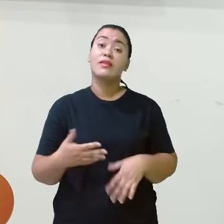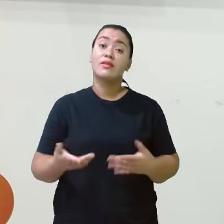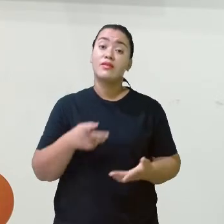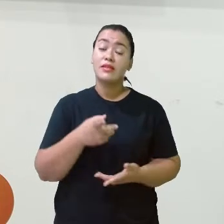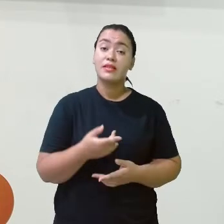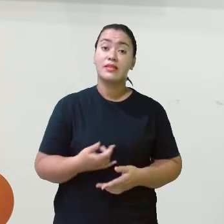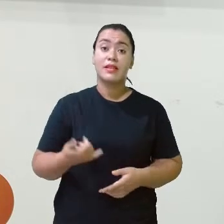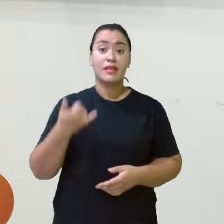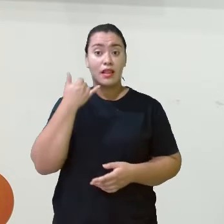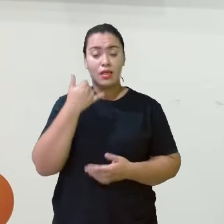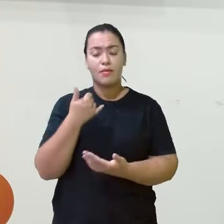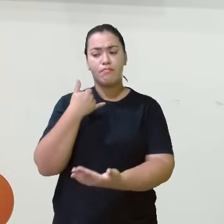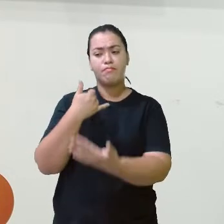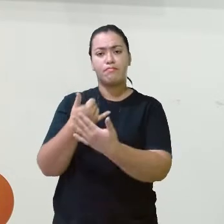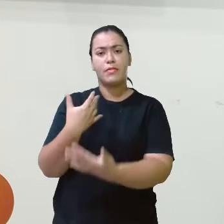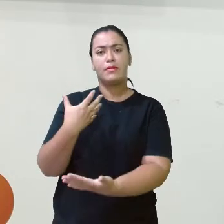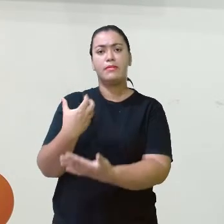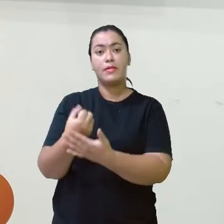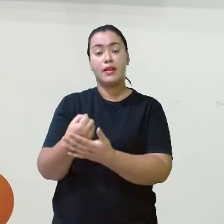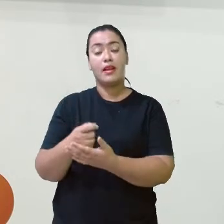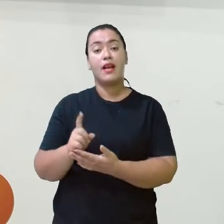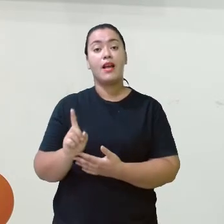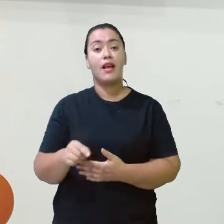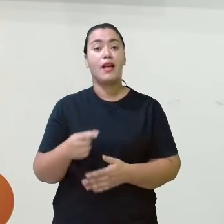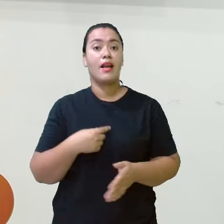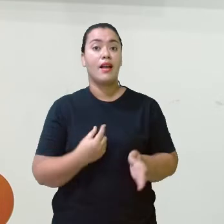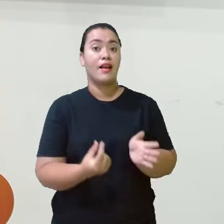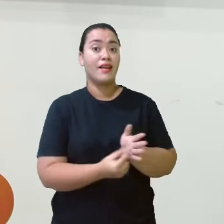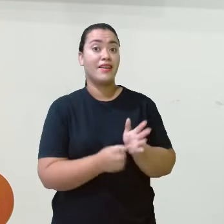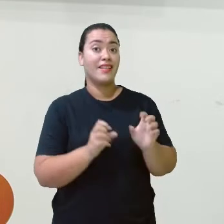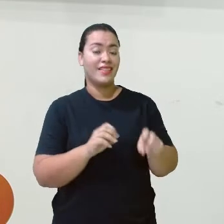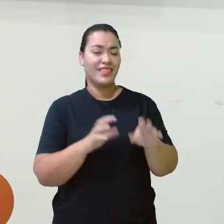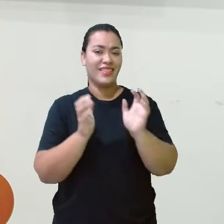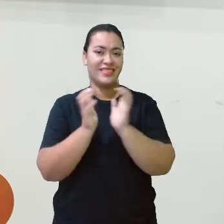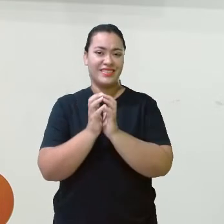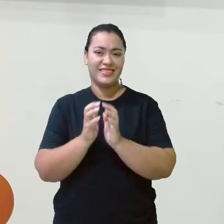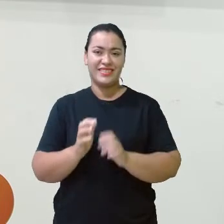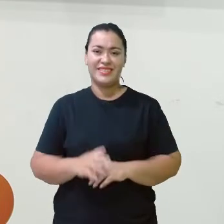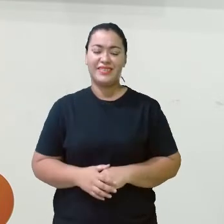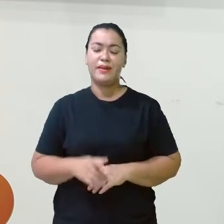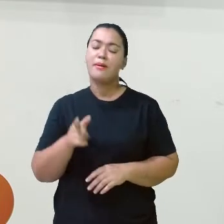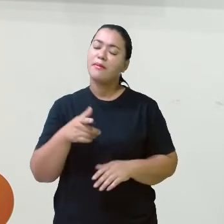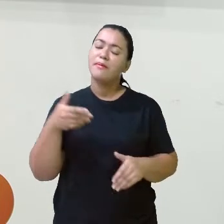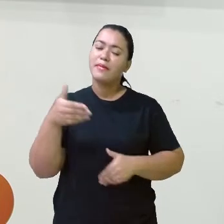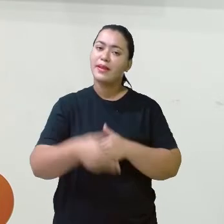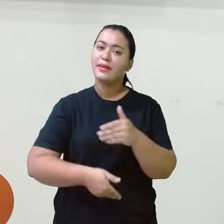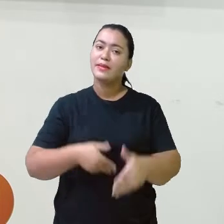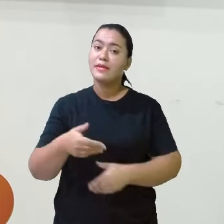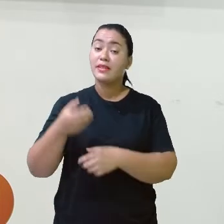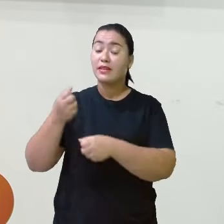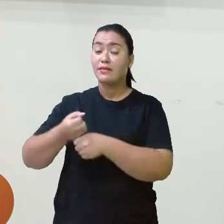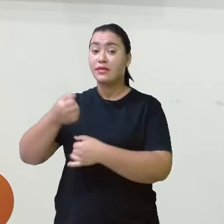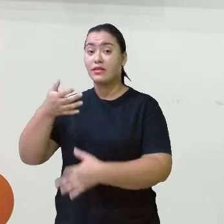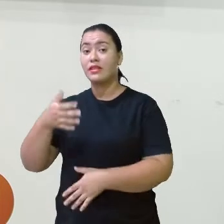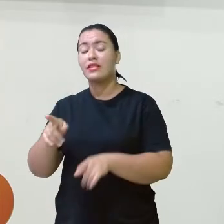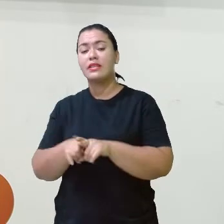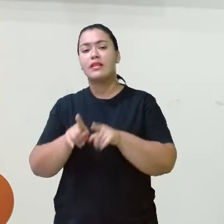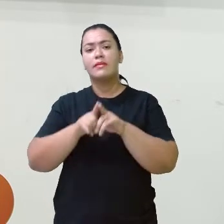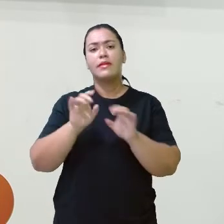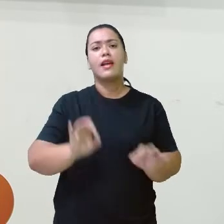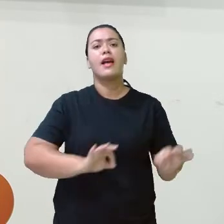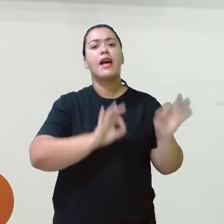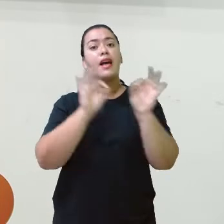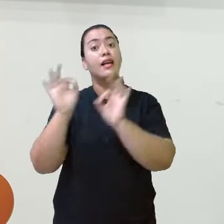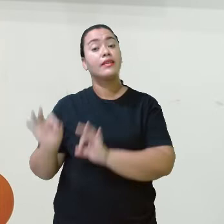a câmera para o QR Code e baixa o Educa Recife para participar do chat, para assistir a aula